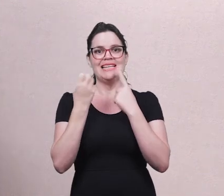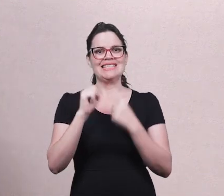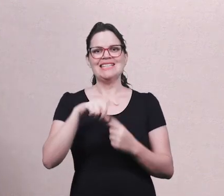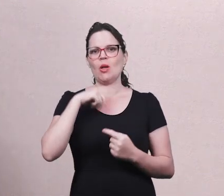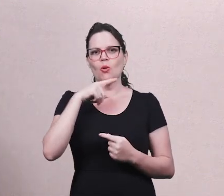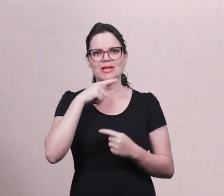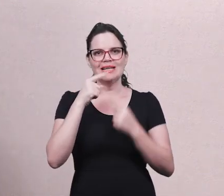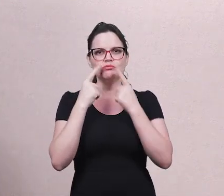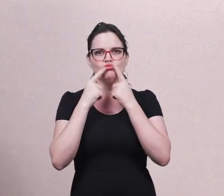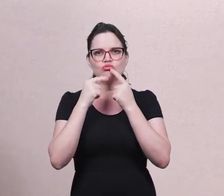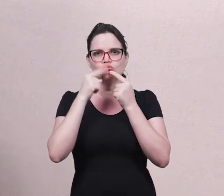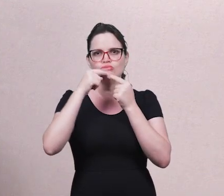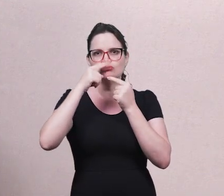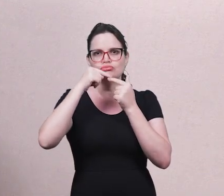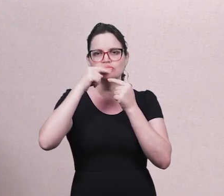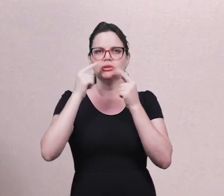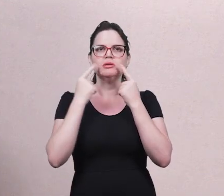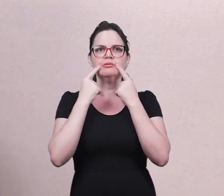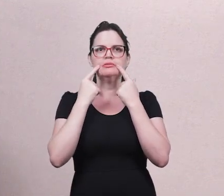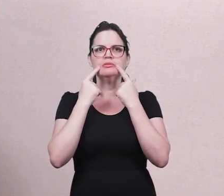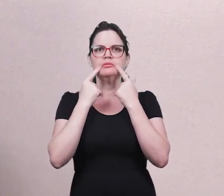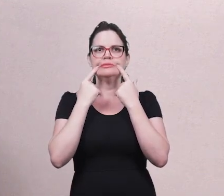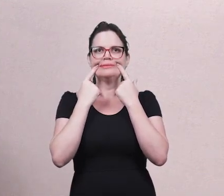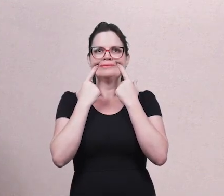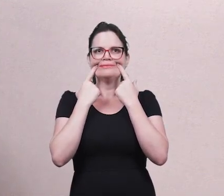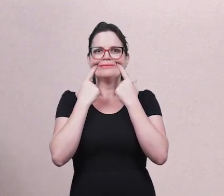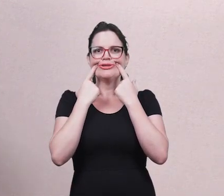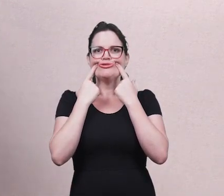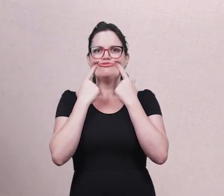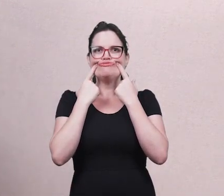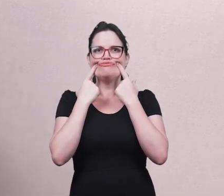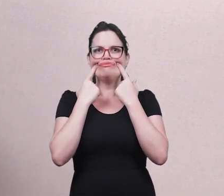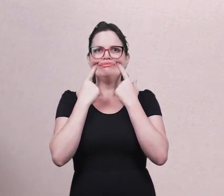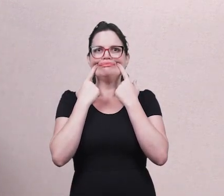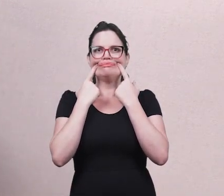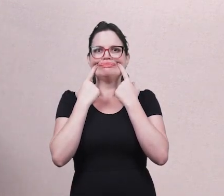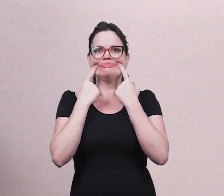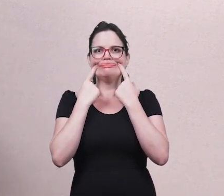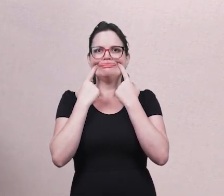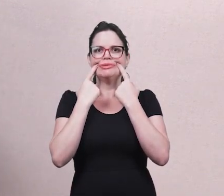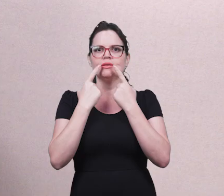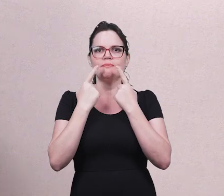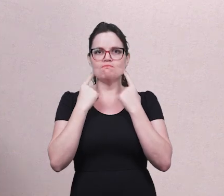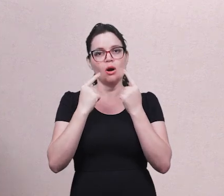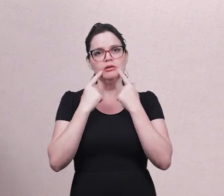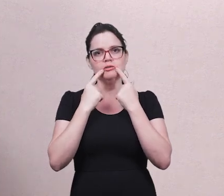os 2 indicadores aqui, dá uma pressão e sopra o ar.